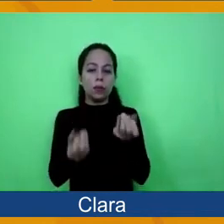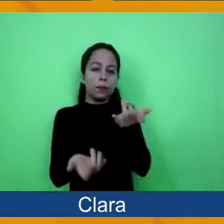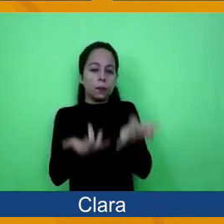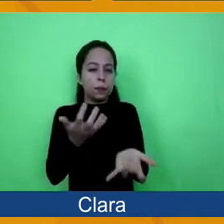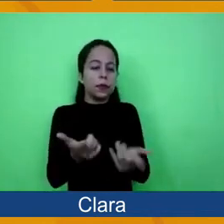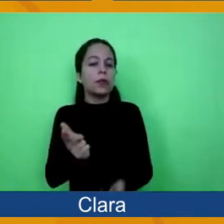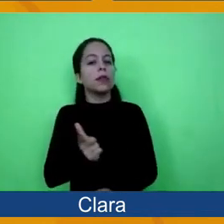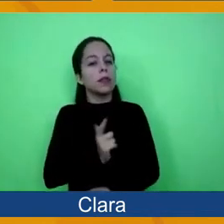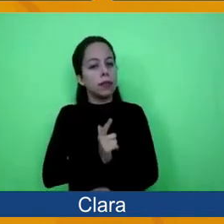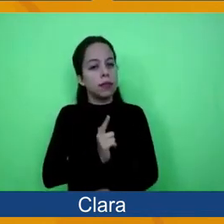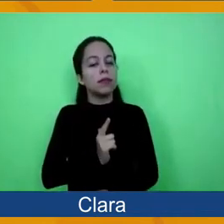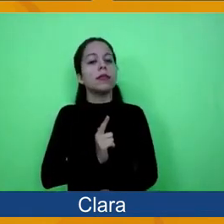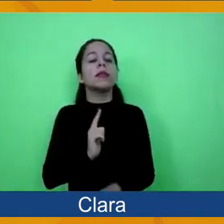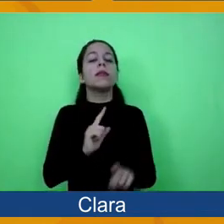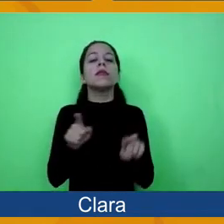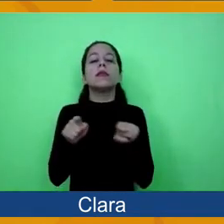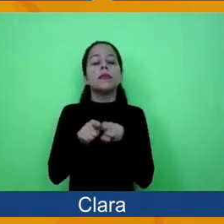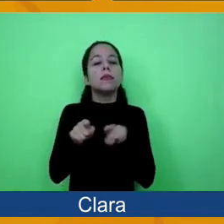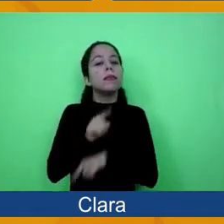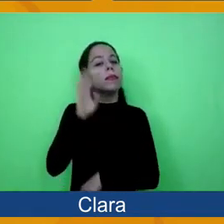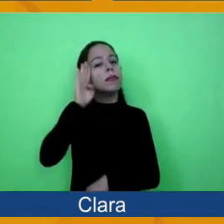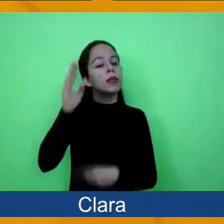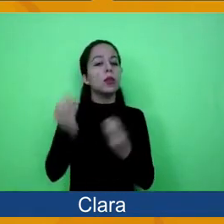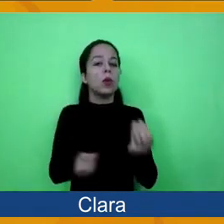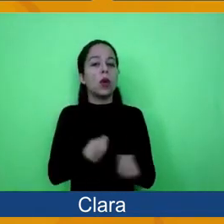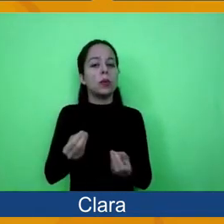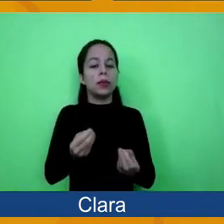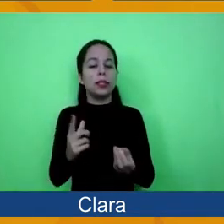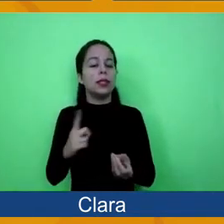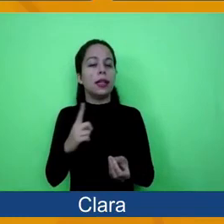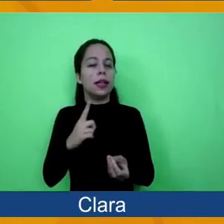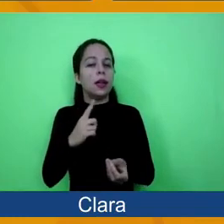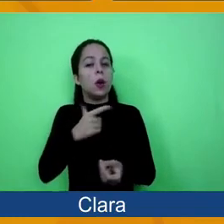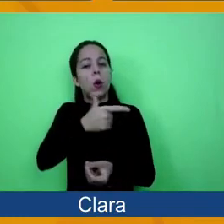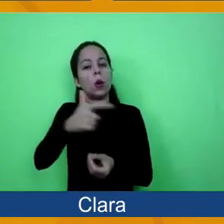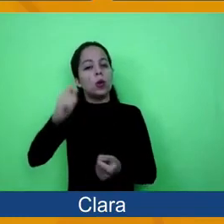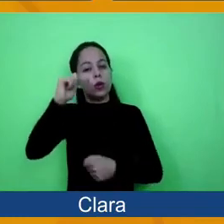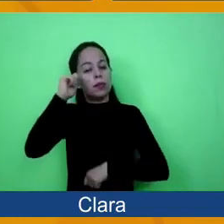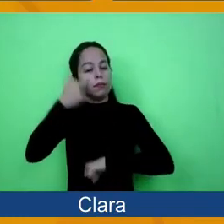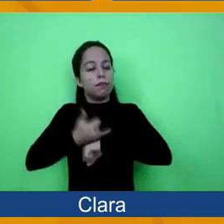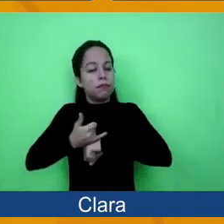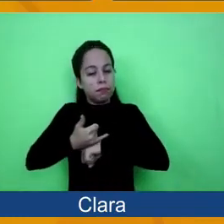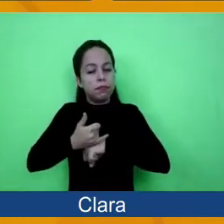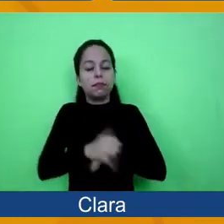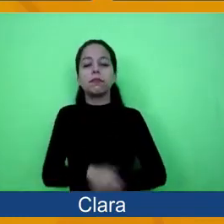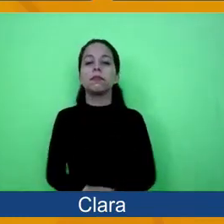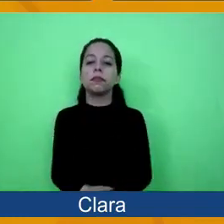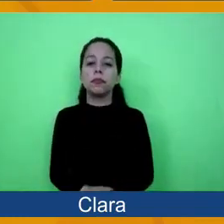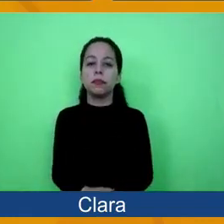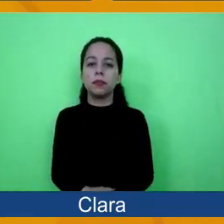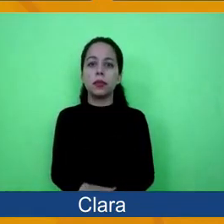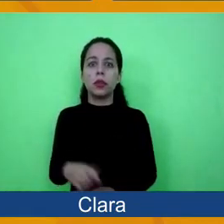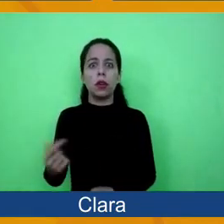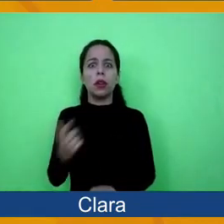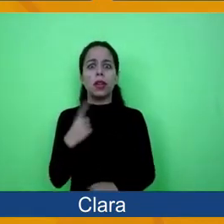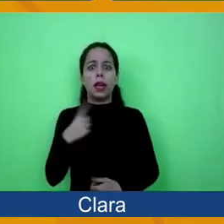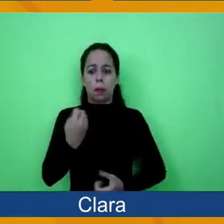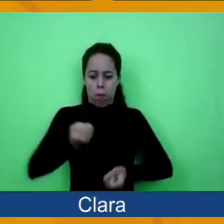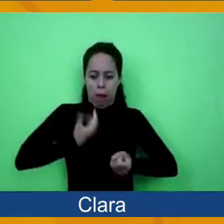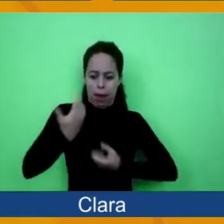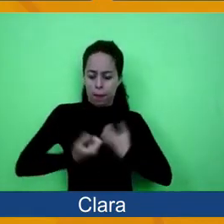como principalmente na queima de combustíveis fósseis. Agora, como nós estamos emitindo muito CO2, a produtividade primária não